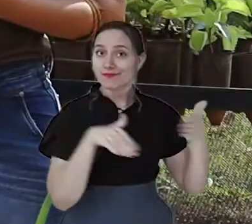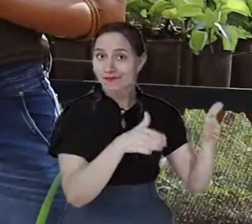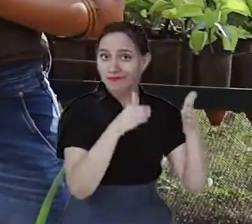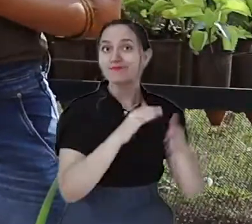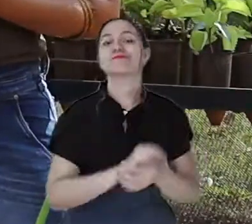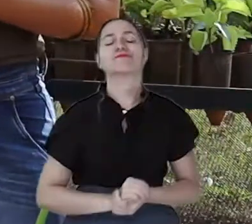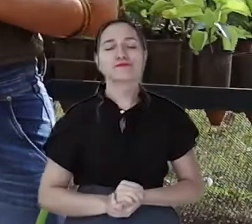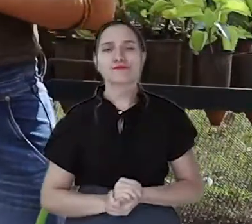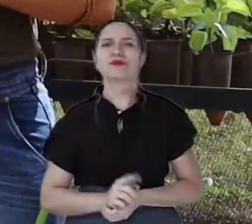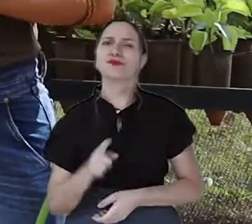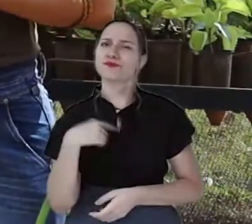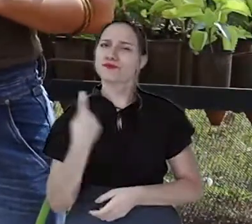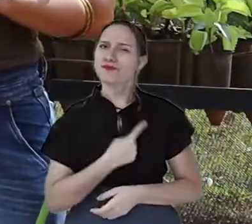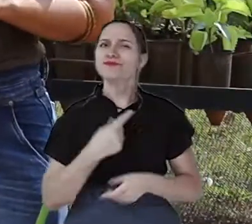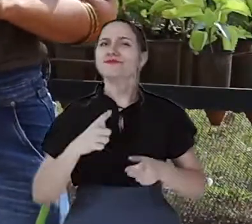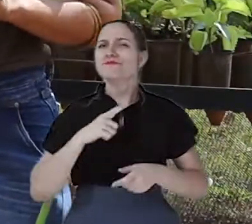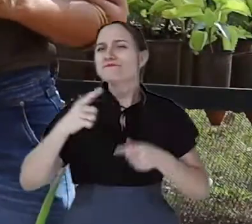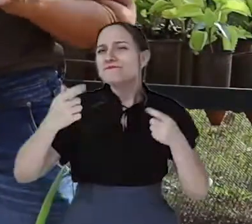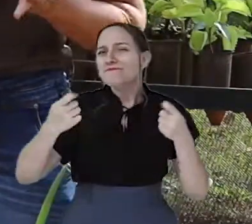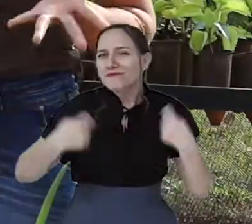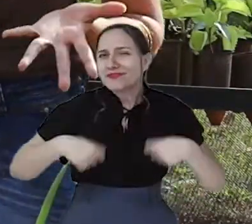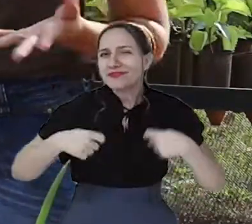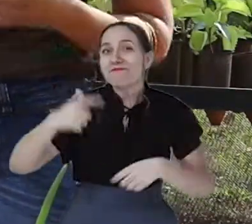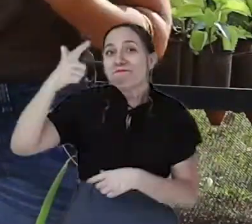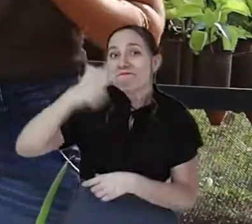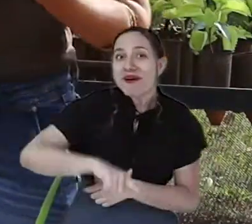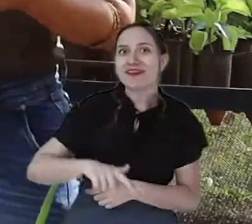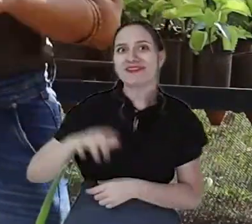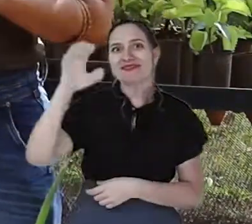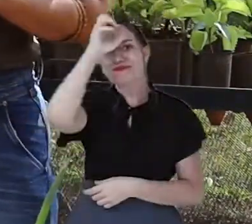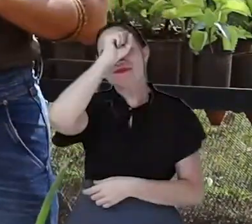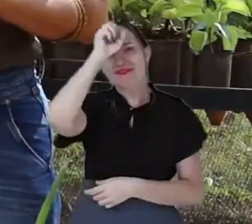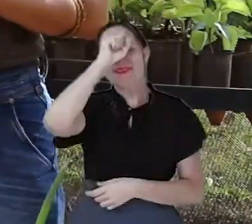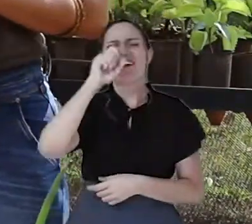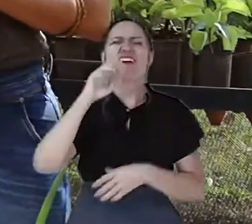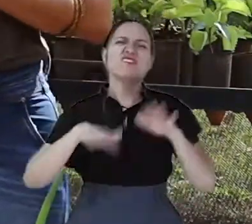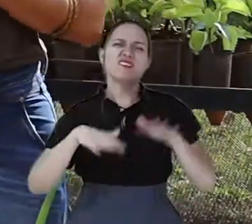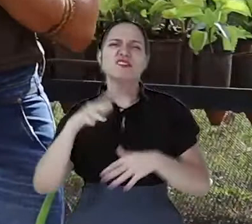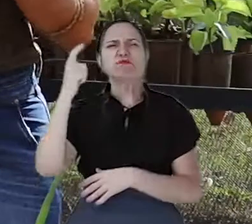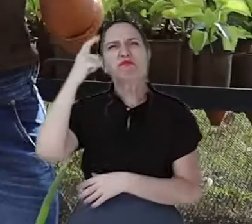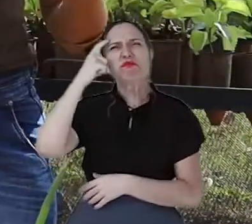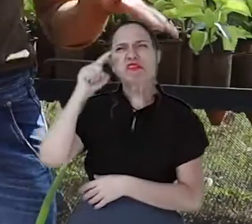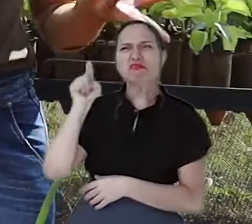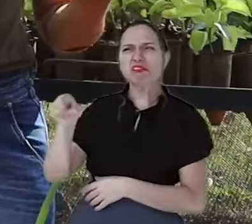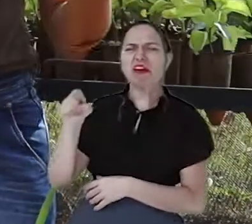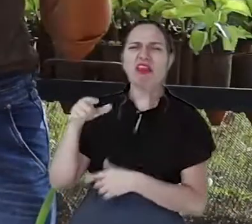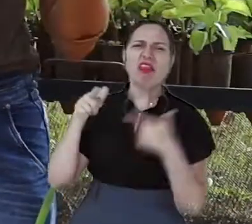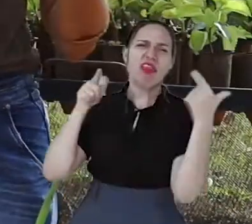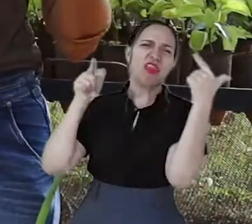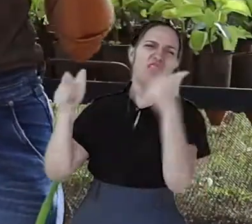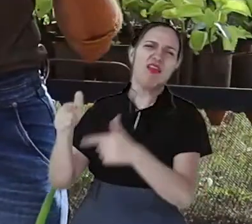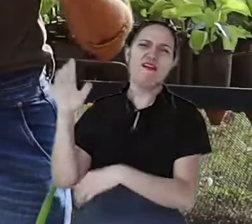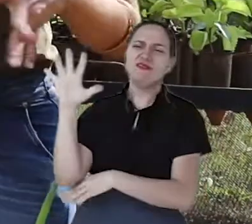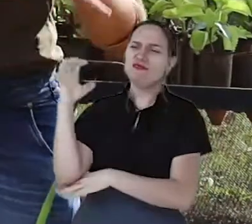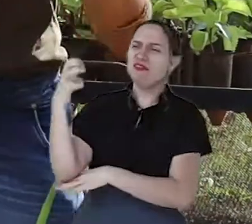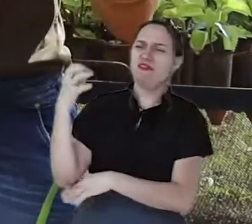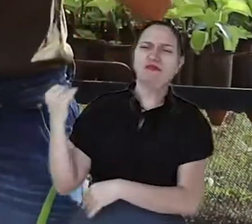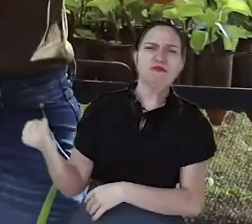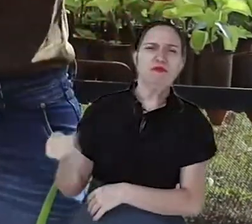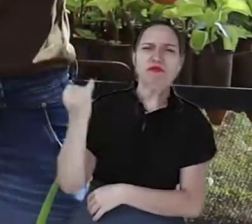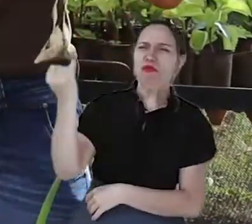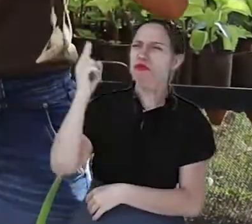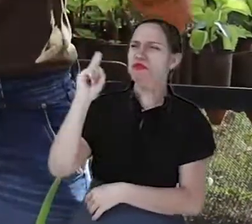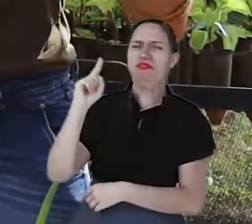conhecer. Então, durante muito tempo o pessoal falou assim, esse bioma não é importante, ele não é tão essencial, vamos colocar fogo,